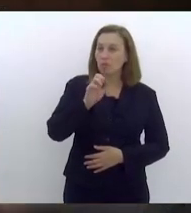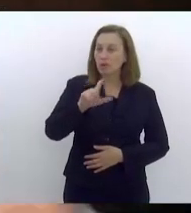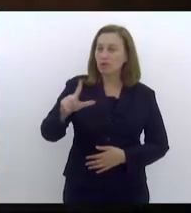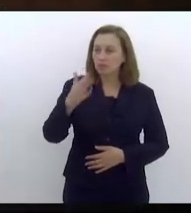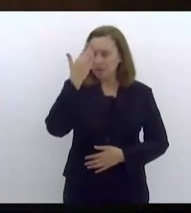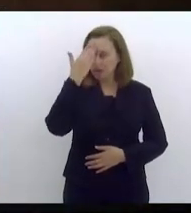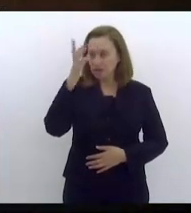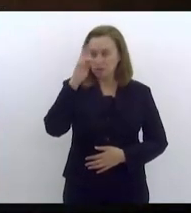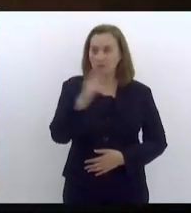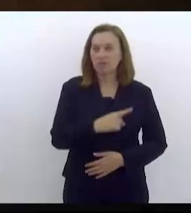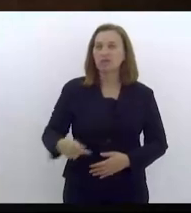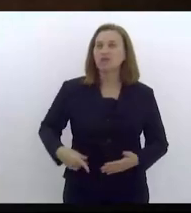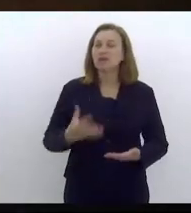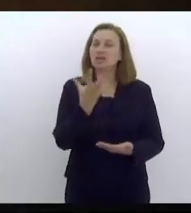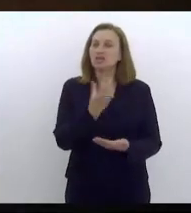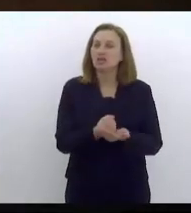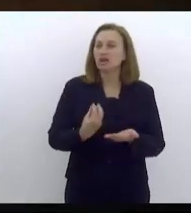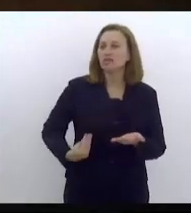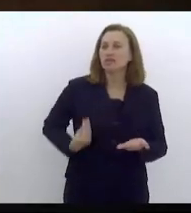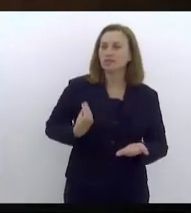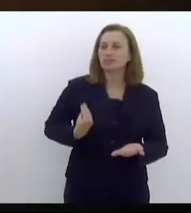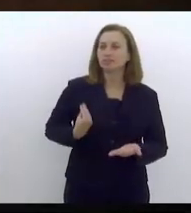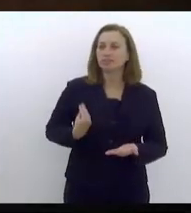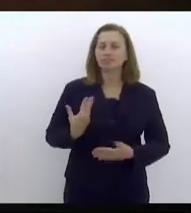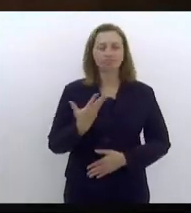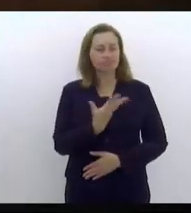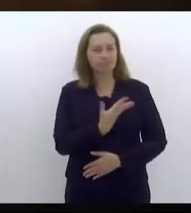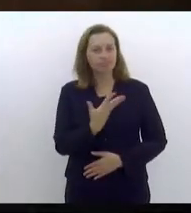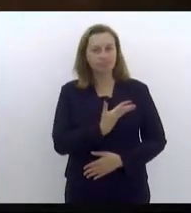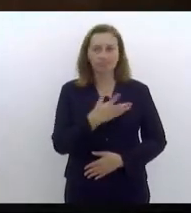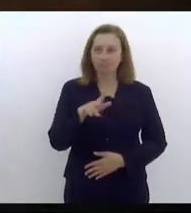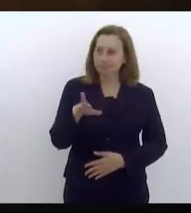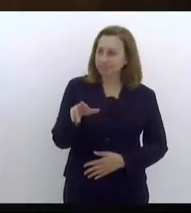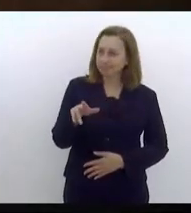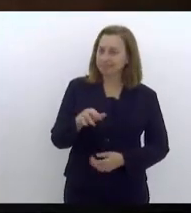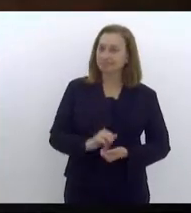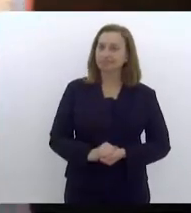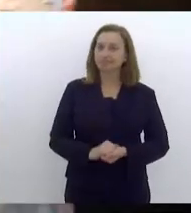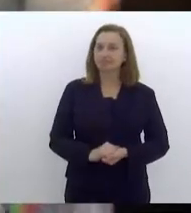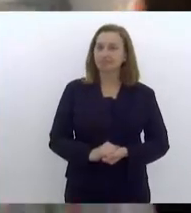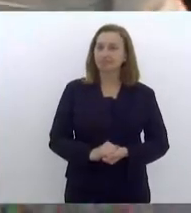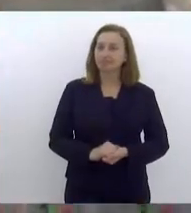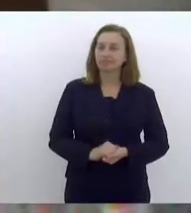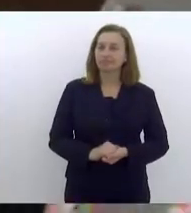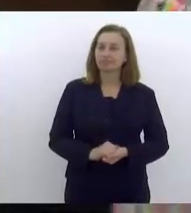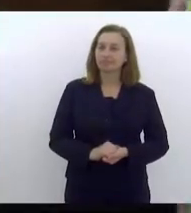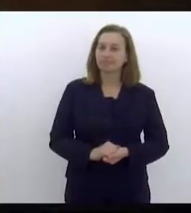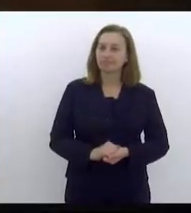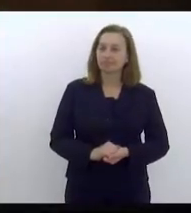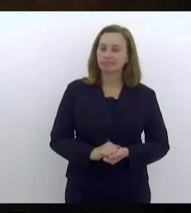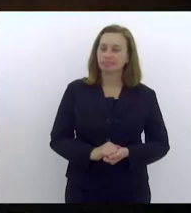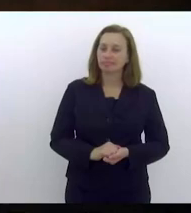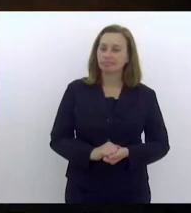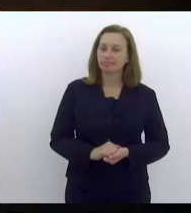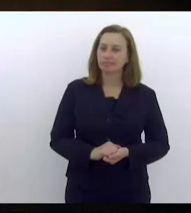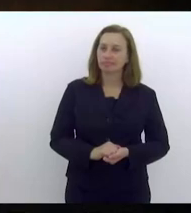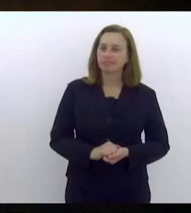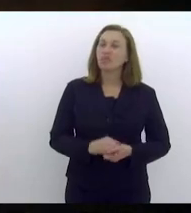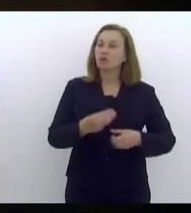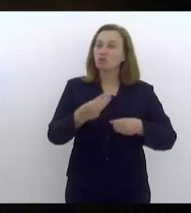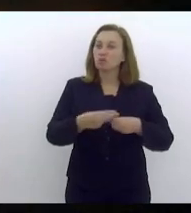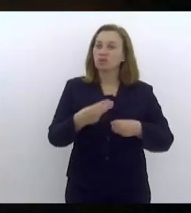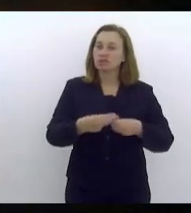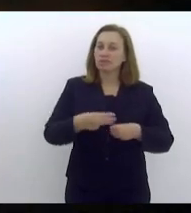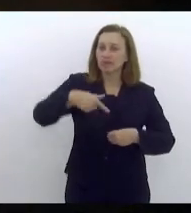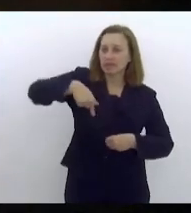Presidente, eu queria aqui registrar a presença de uma amiga, irmã, uma edil de excelência do município de